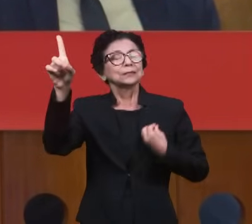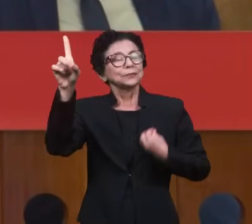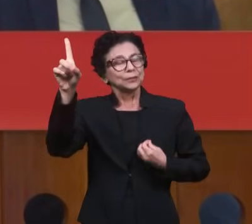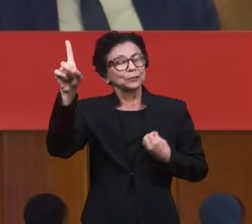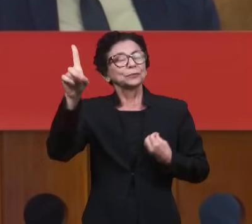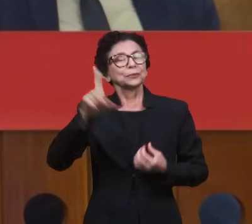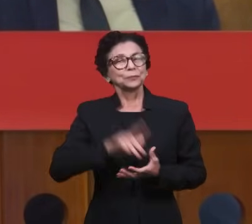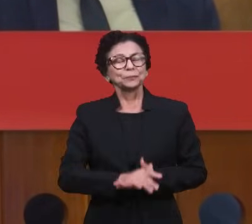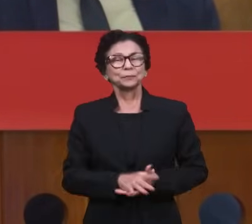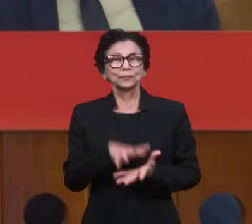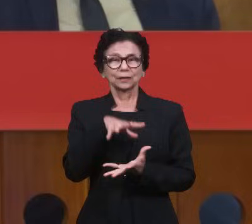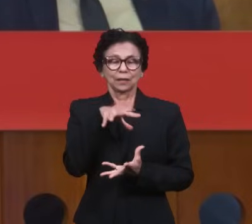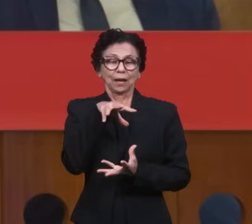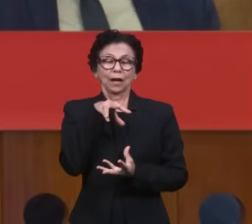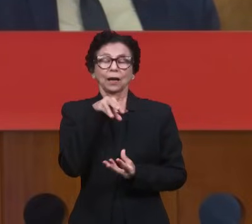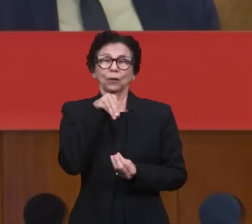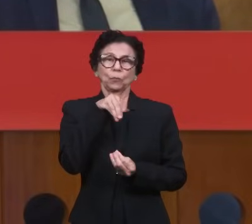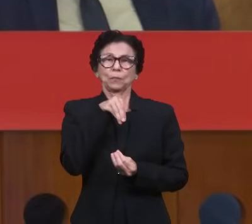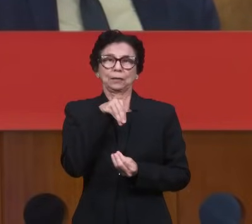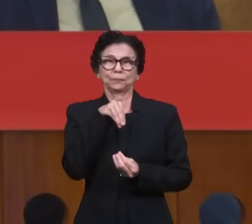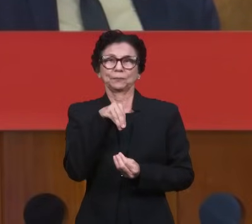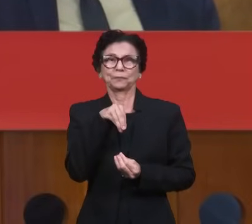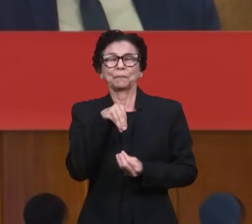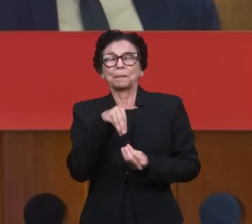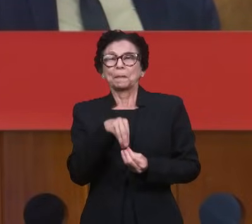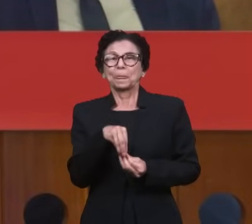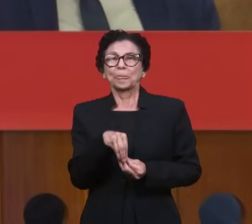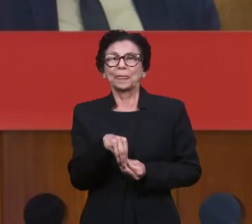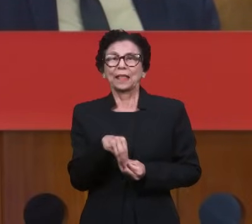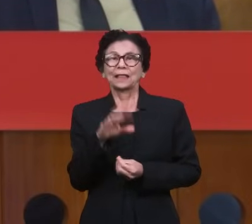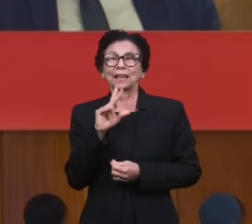alma, sabe por quê? Porque a alma é imortal,